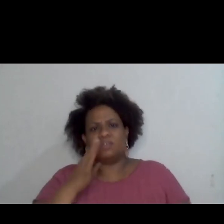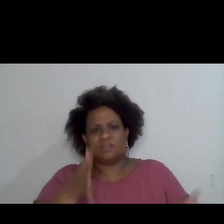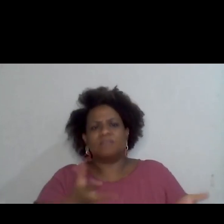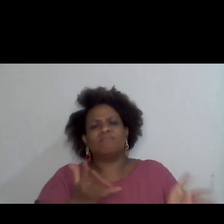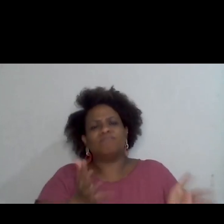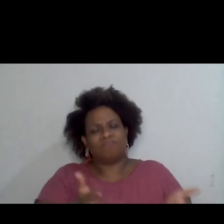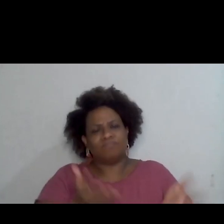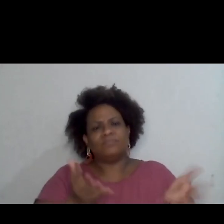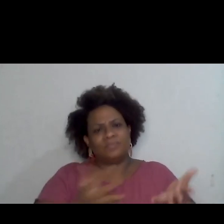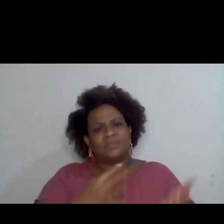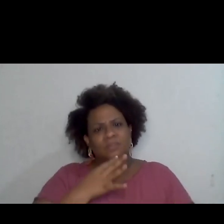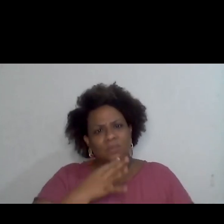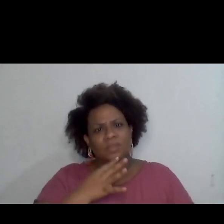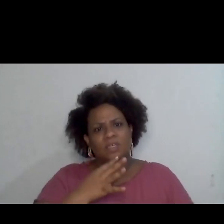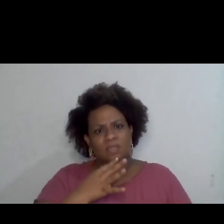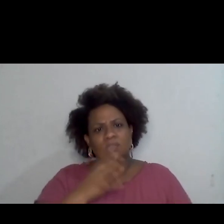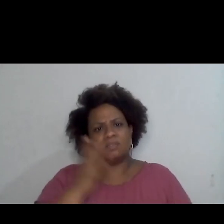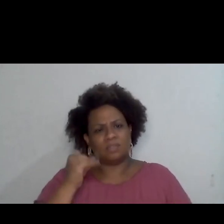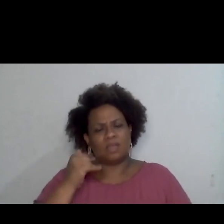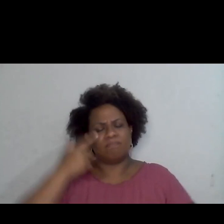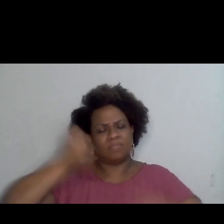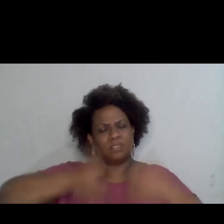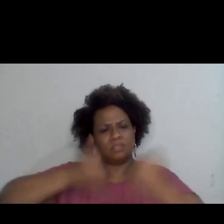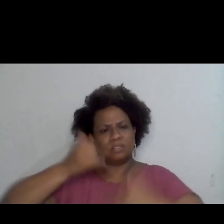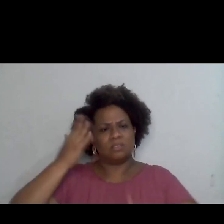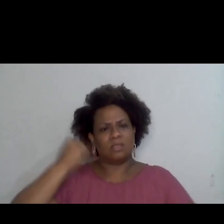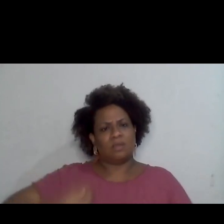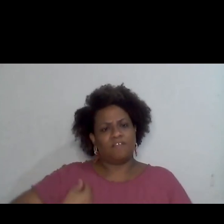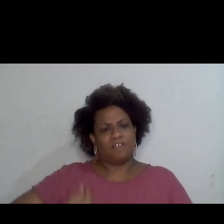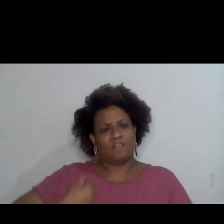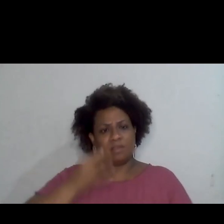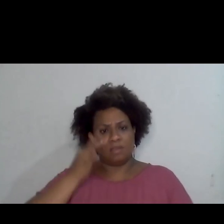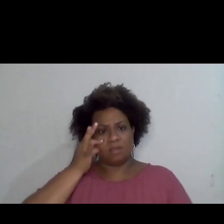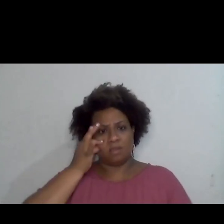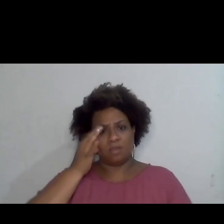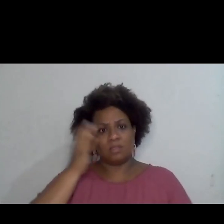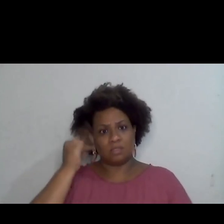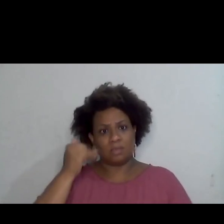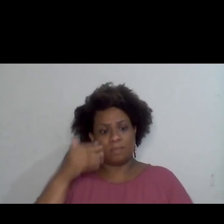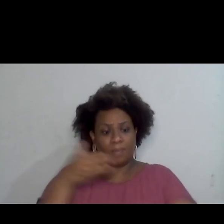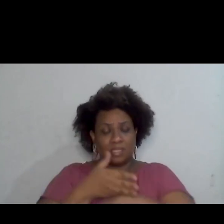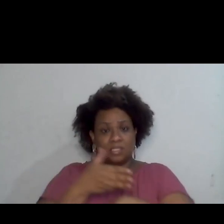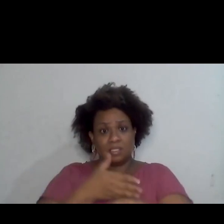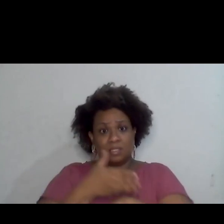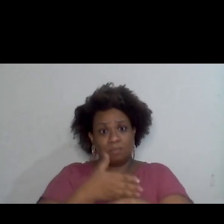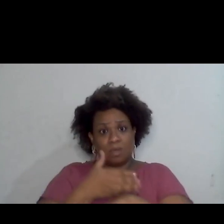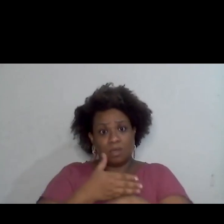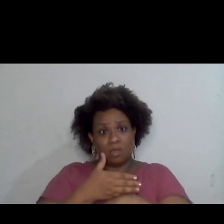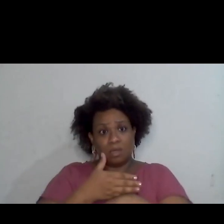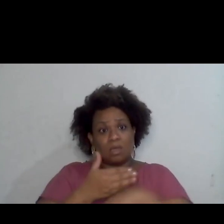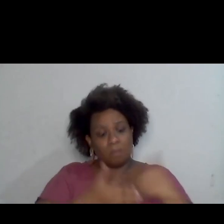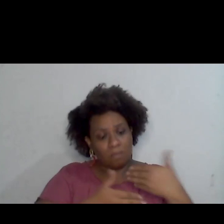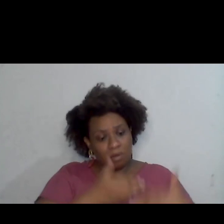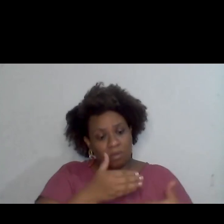Eles falam com propriedade porque participaram desse processo e entendem e